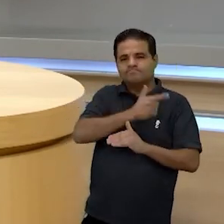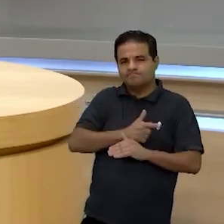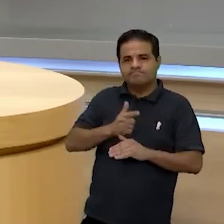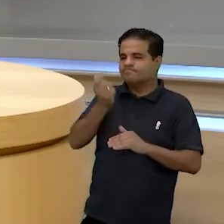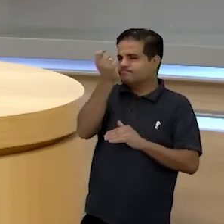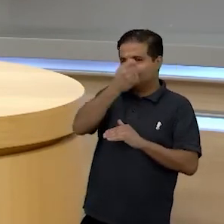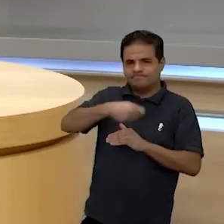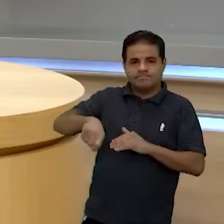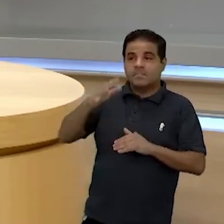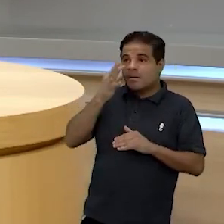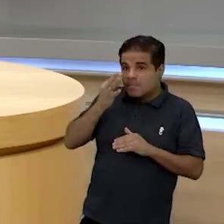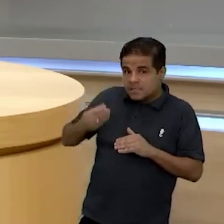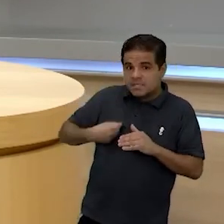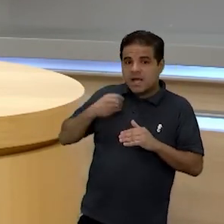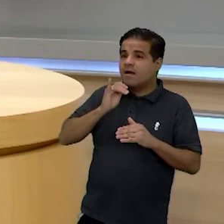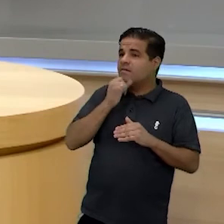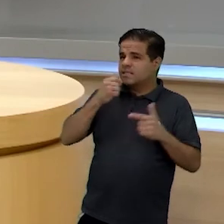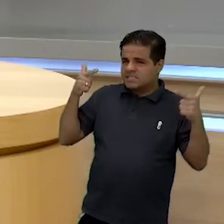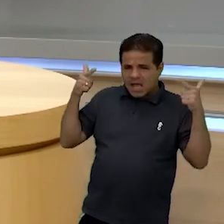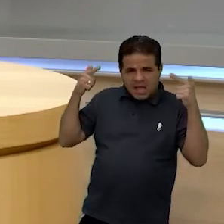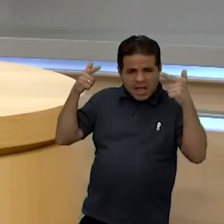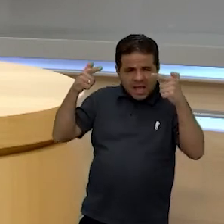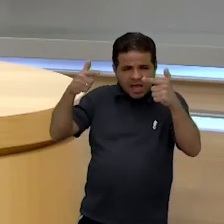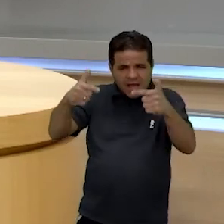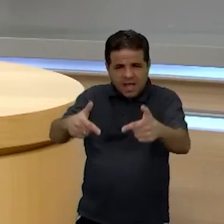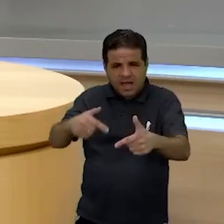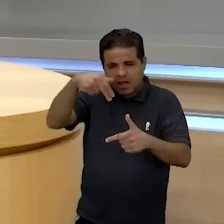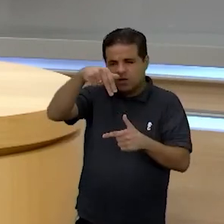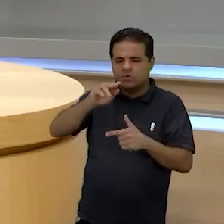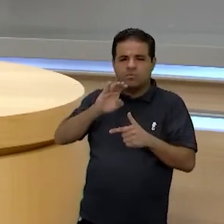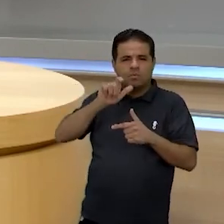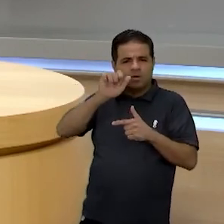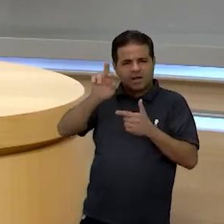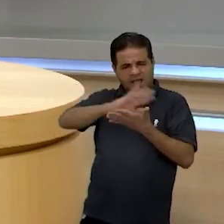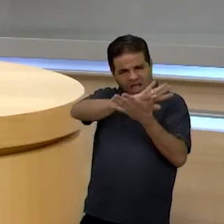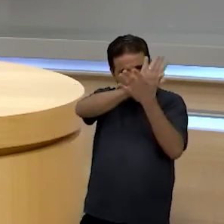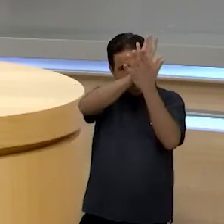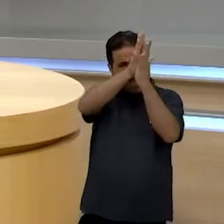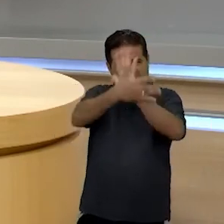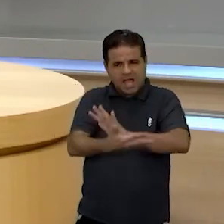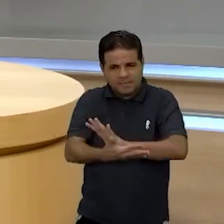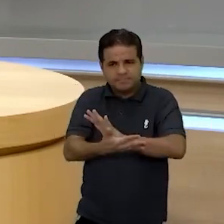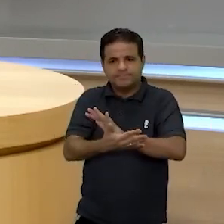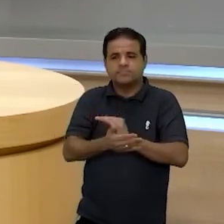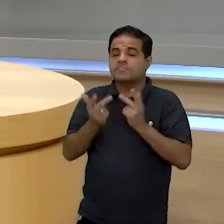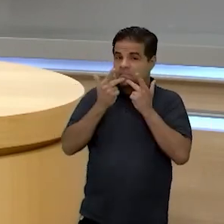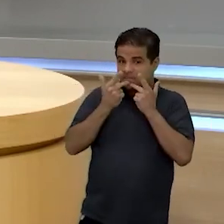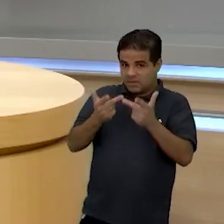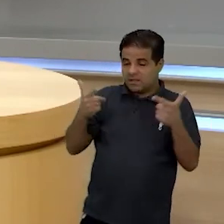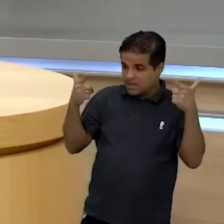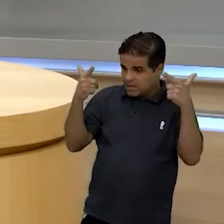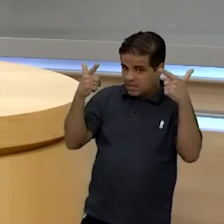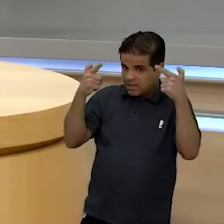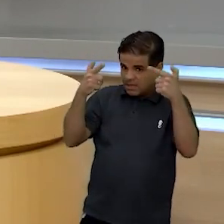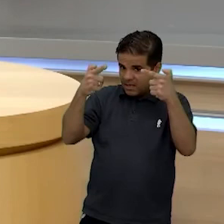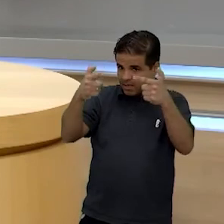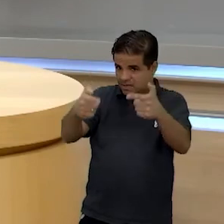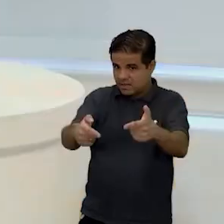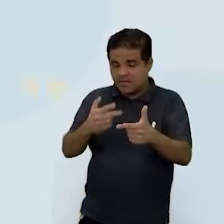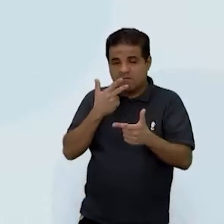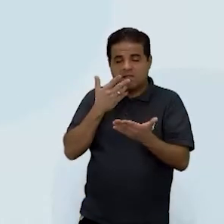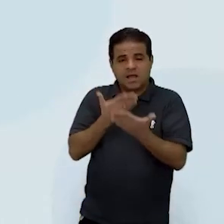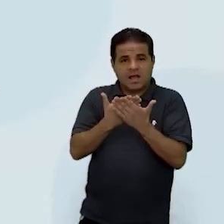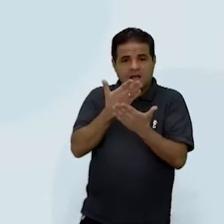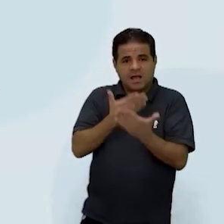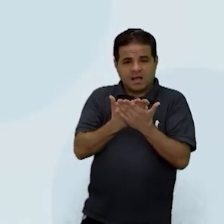sem presenciar uma triste guerra nuclear, né? Falando em guerra, né, a gente já vai finalizar a nossa aula e